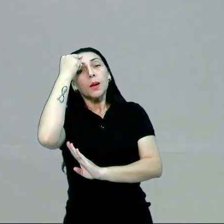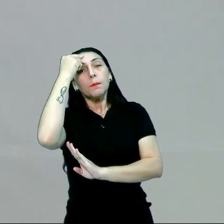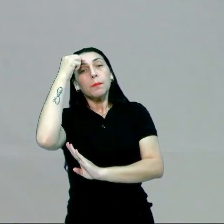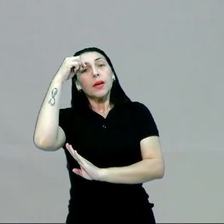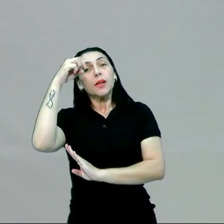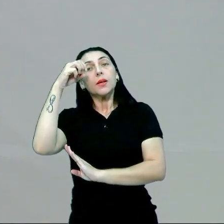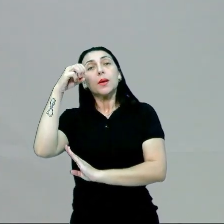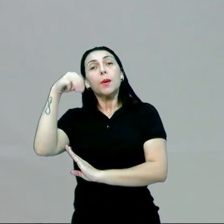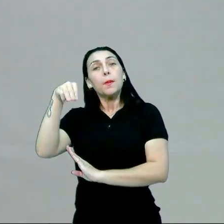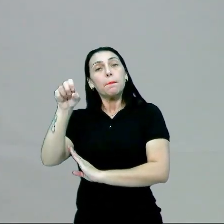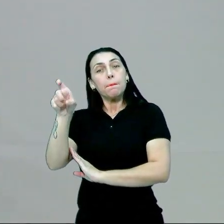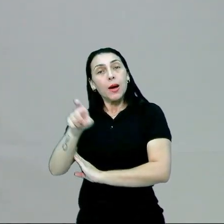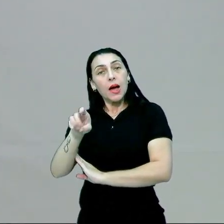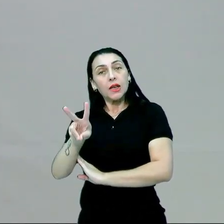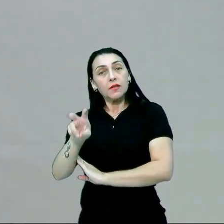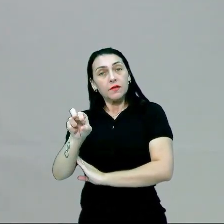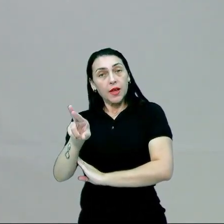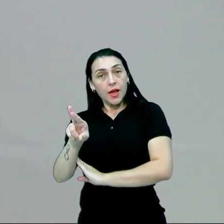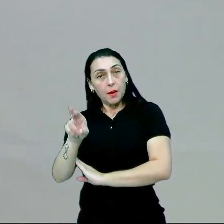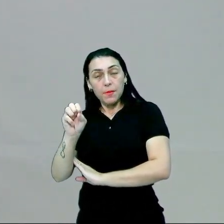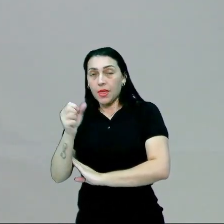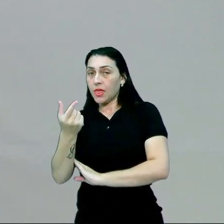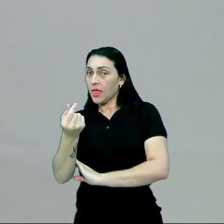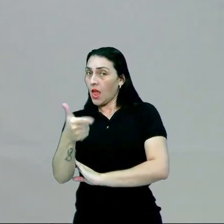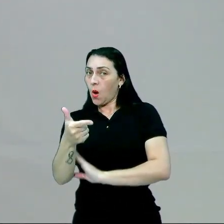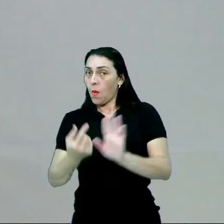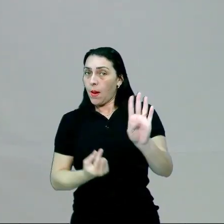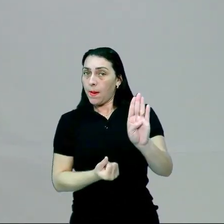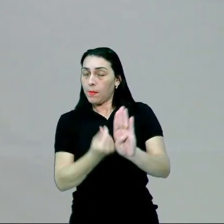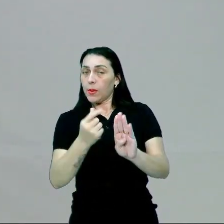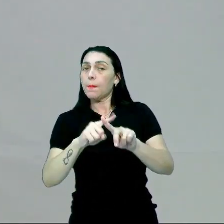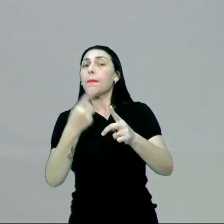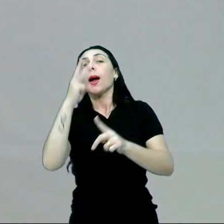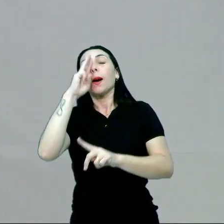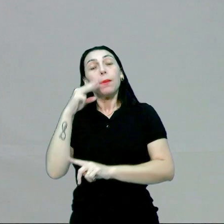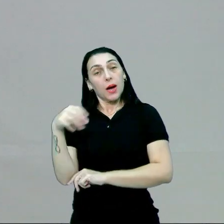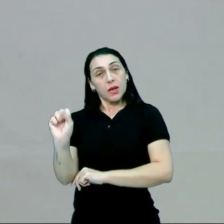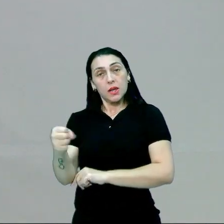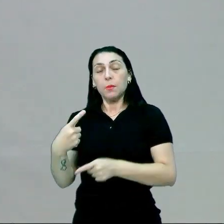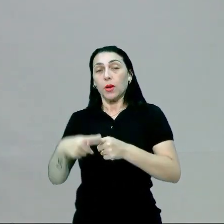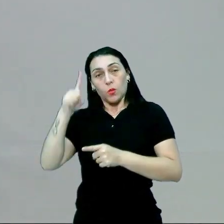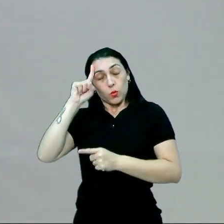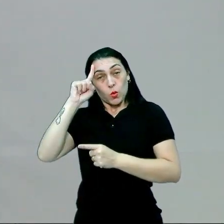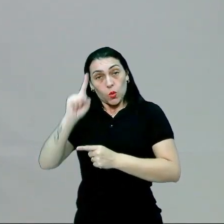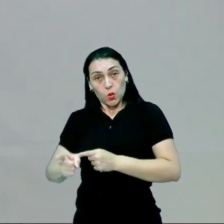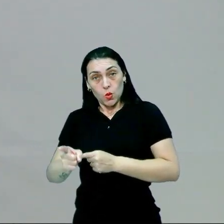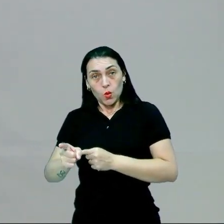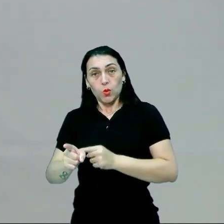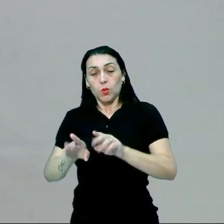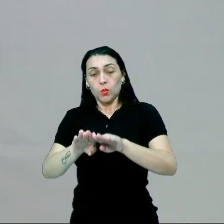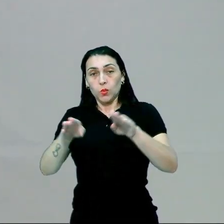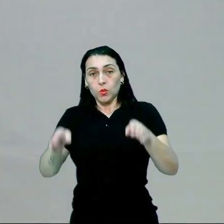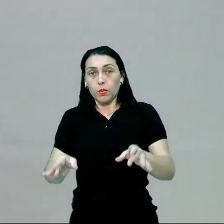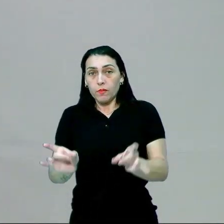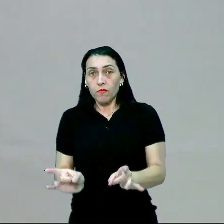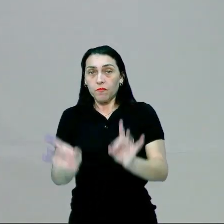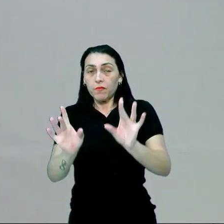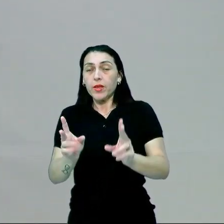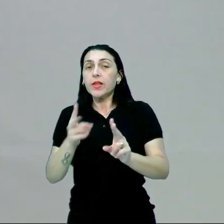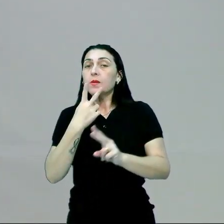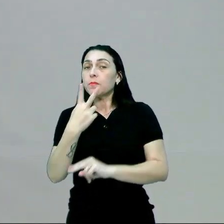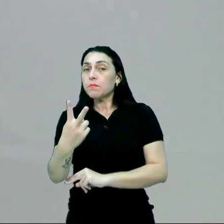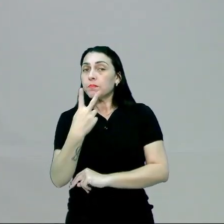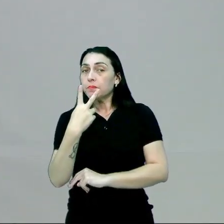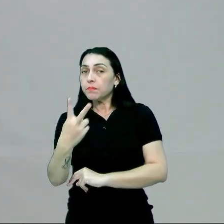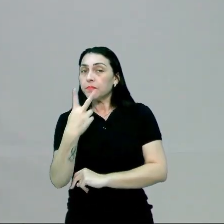não seria um burguês. Na de Karl Marx, sim, porque eu sou dono do meio de produção, no caso, a banca de cigarro. Agora, a